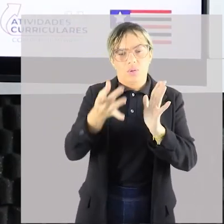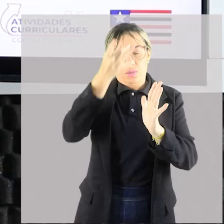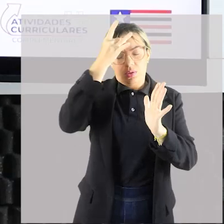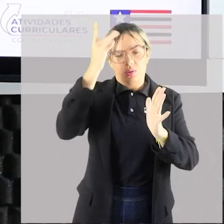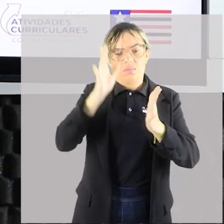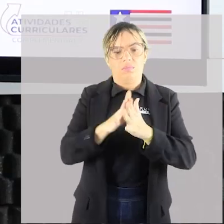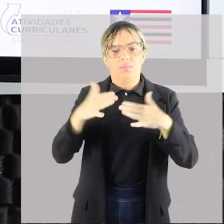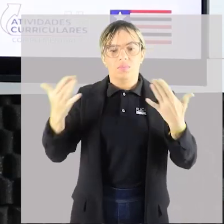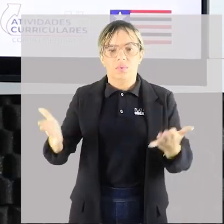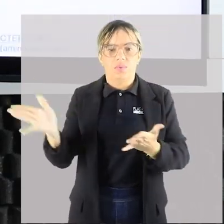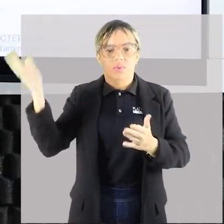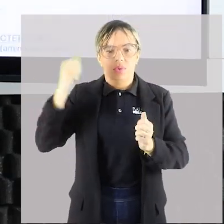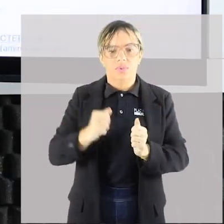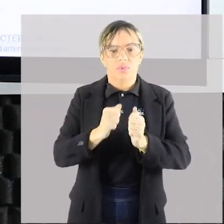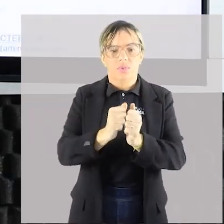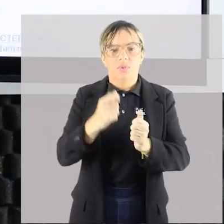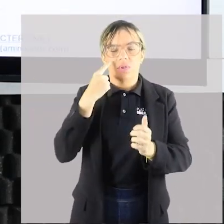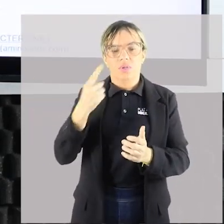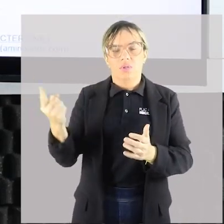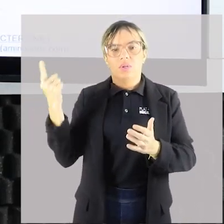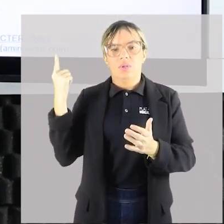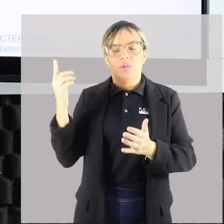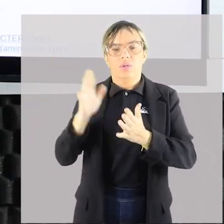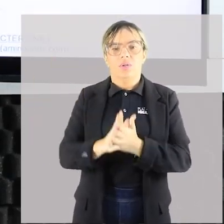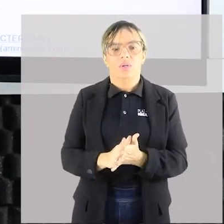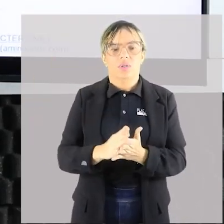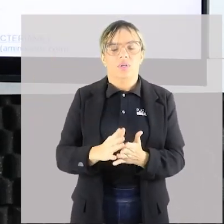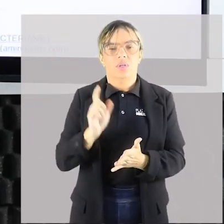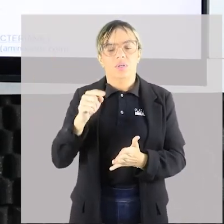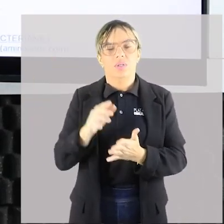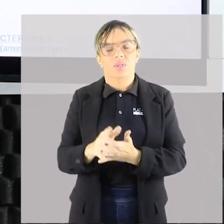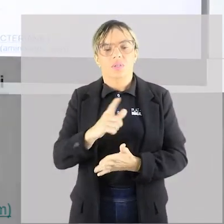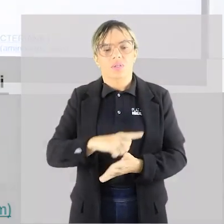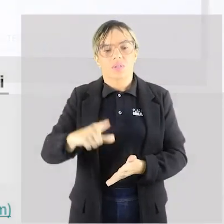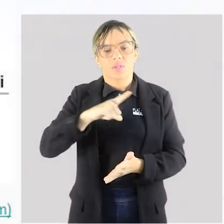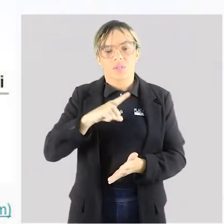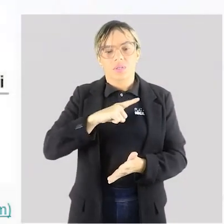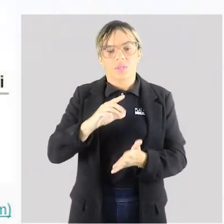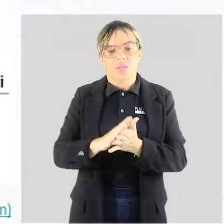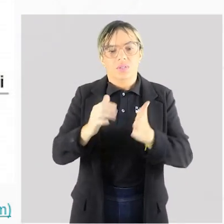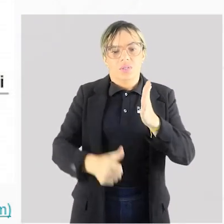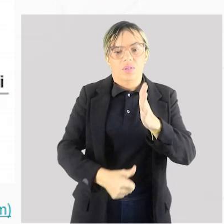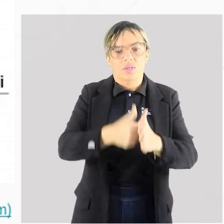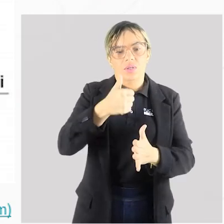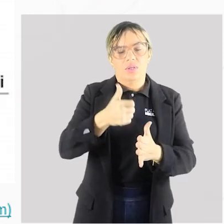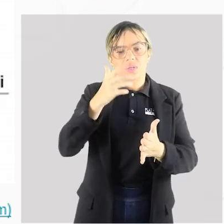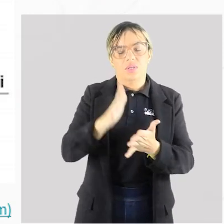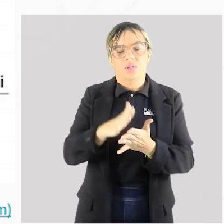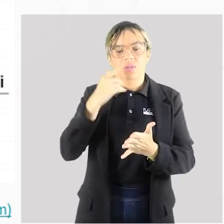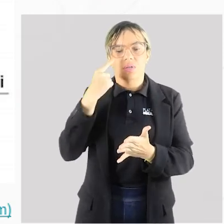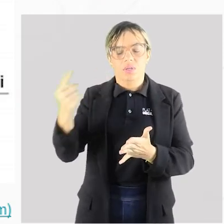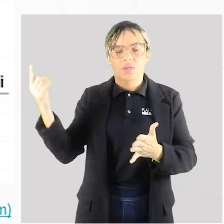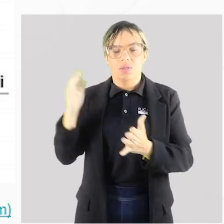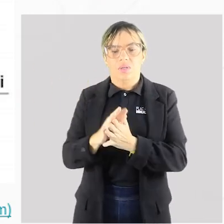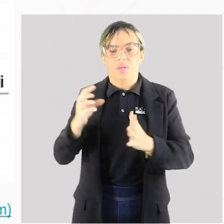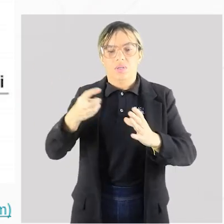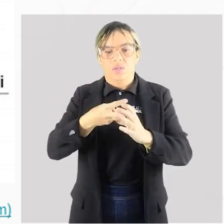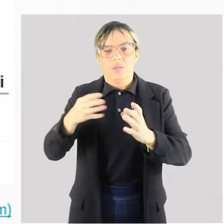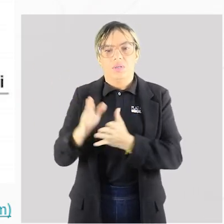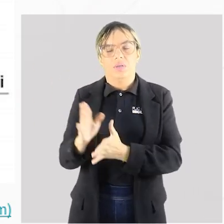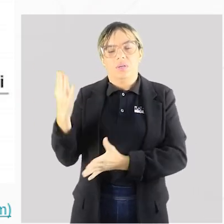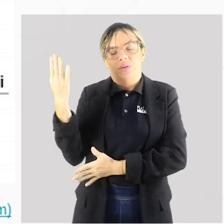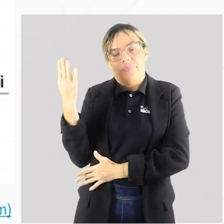certo? Então vem aqui comigo. Observa que eu coloquei aqui para você, primeiramente, uma célula de